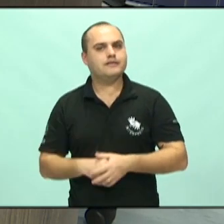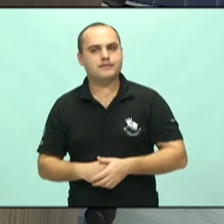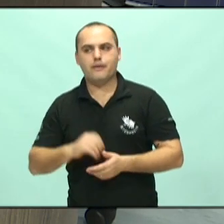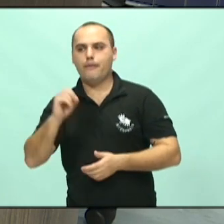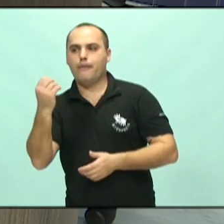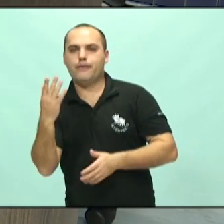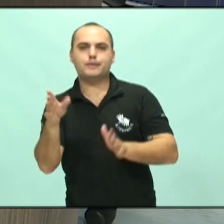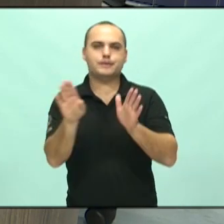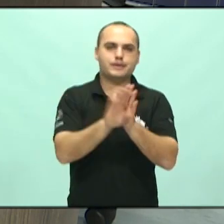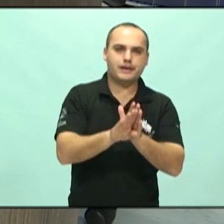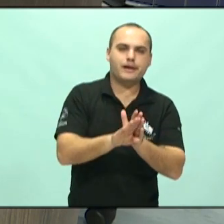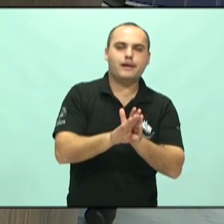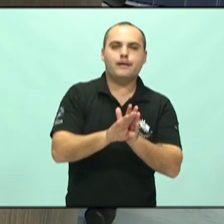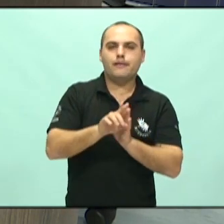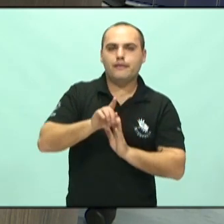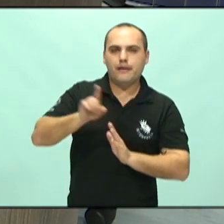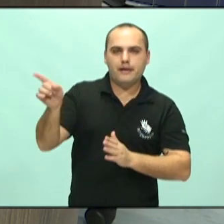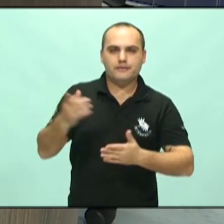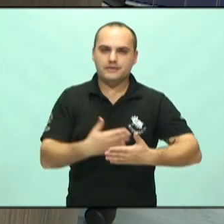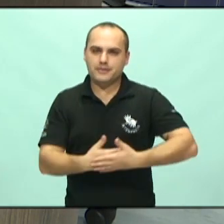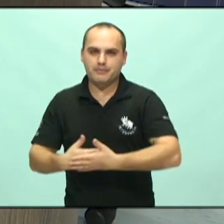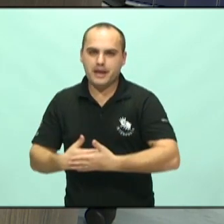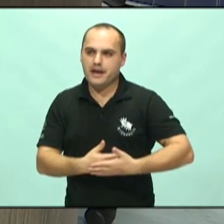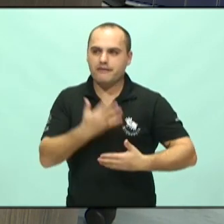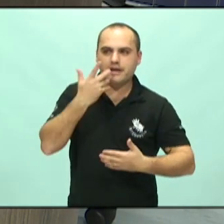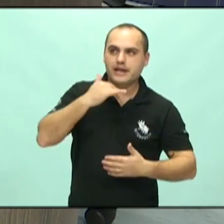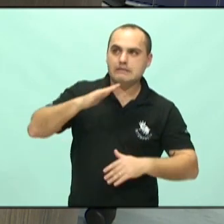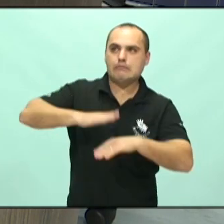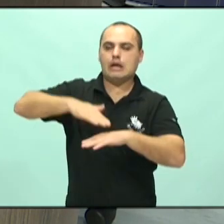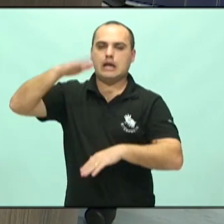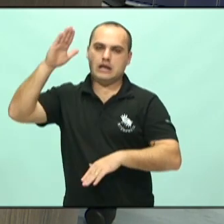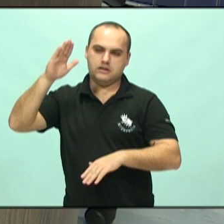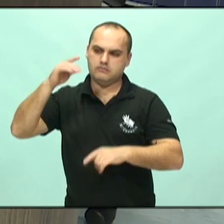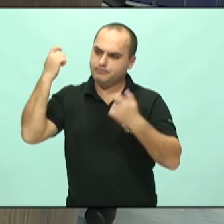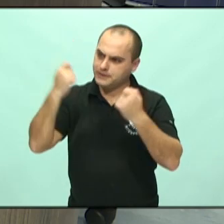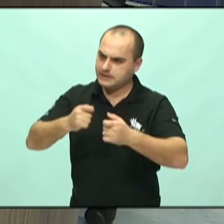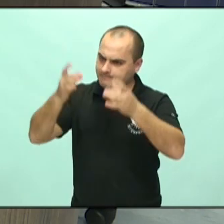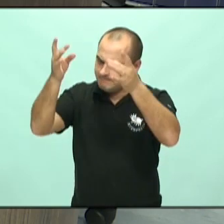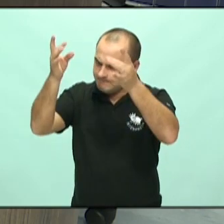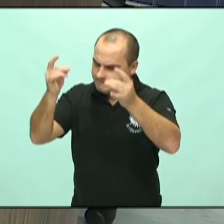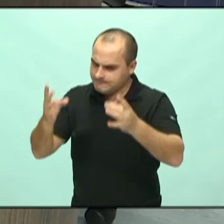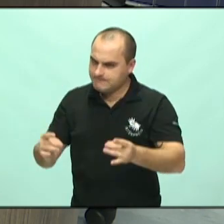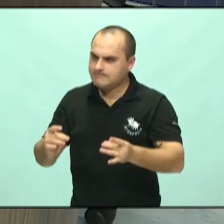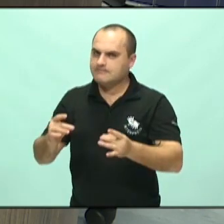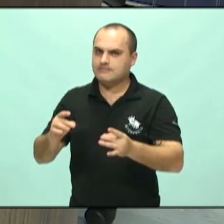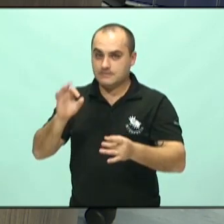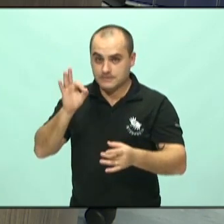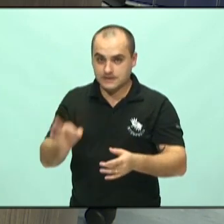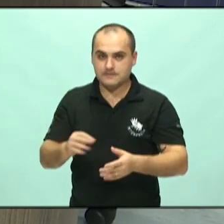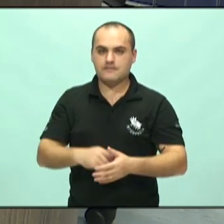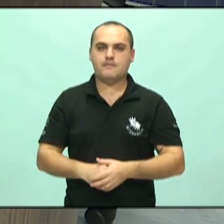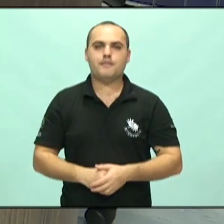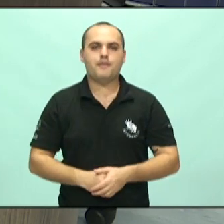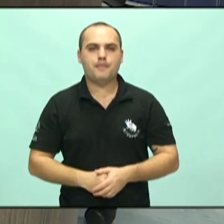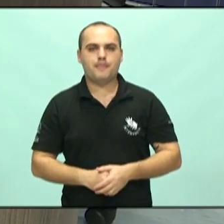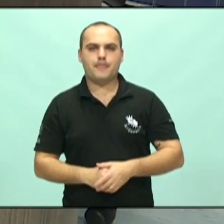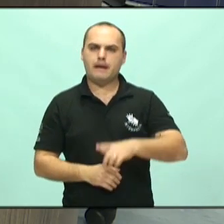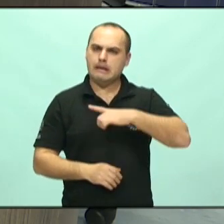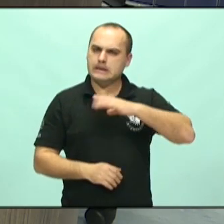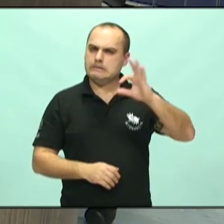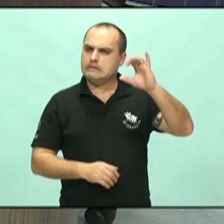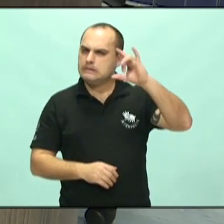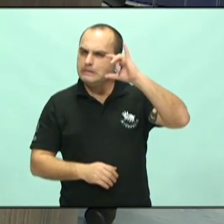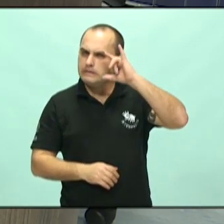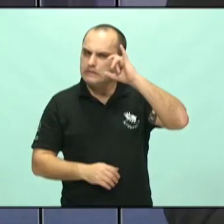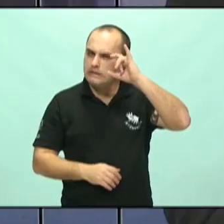no de bebês com uma criança maiorzinha. Então tem que prestar muita atenção nesses detalhes, né? portocênico.com.br. Instagram,